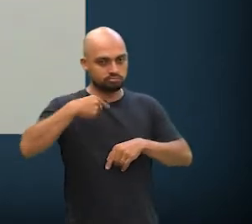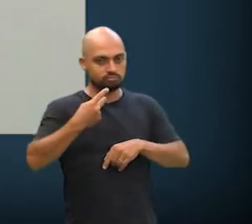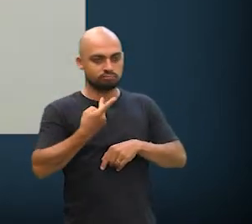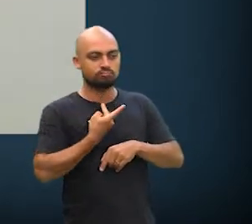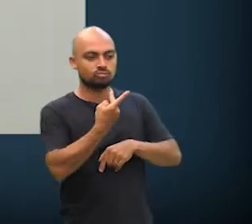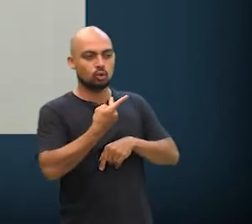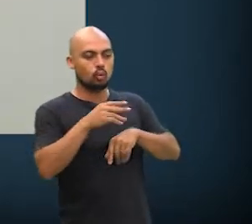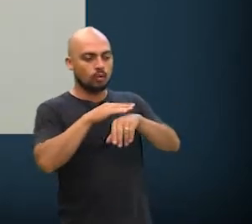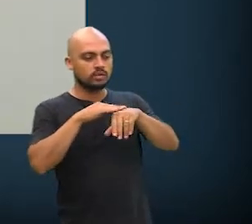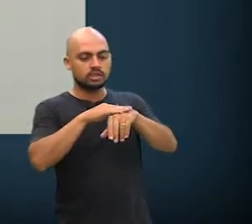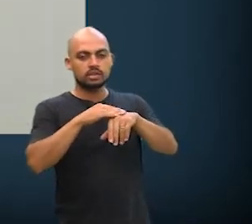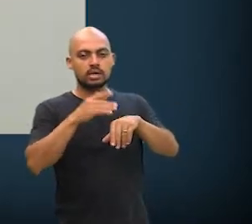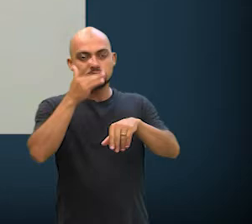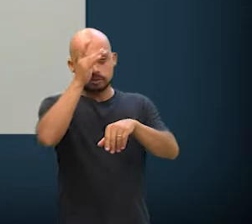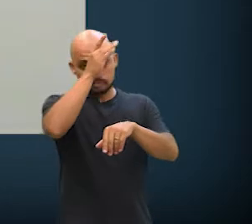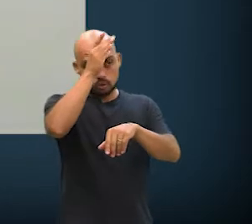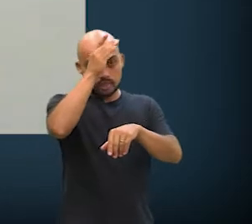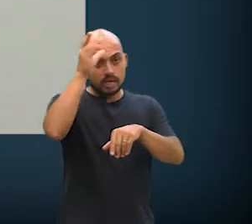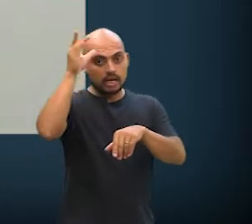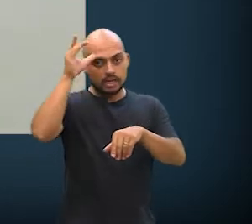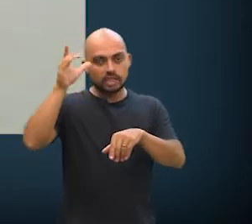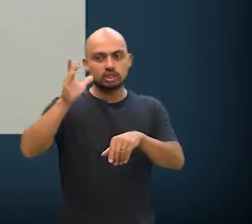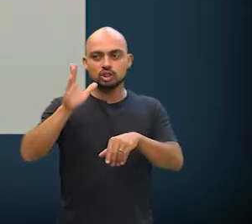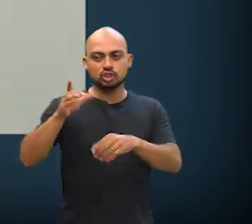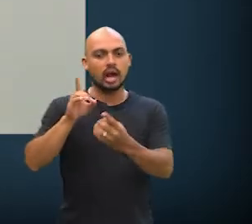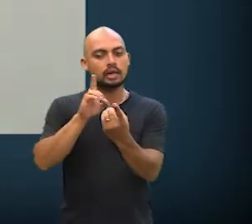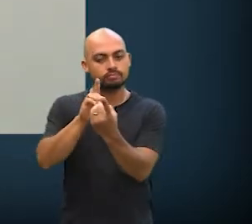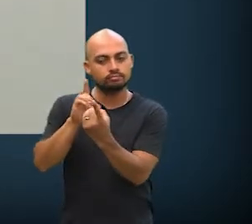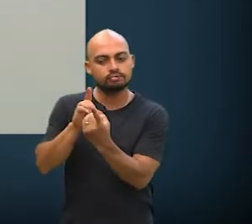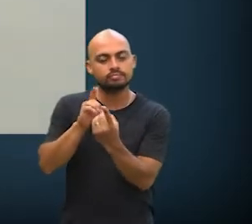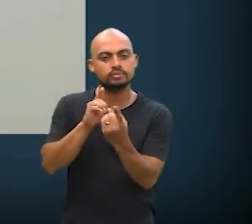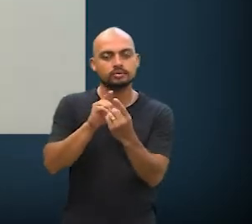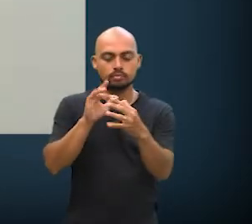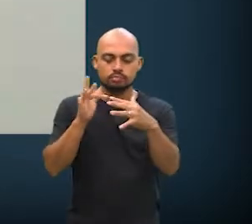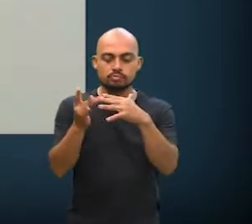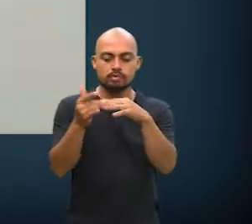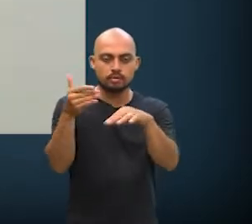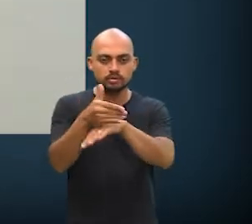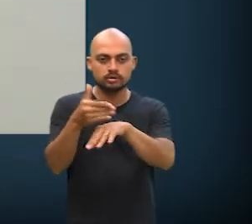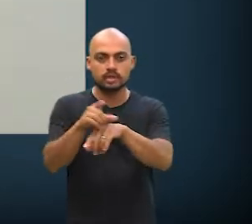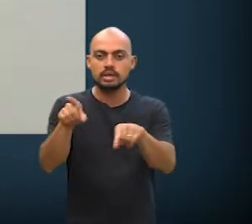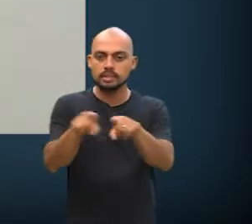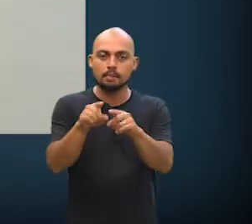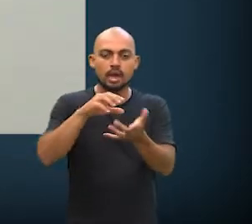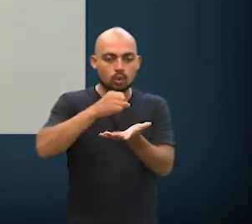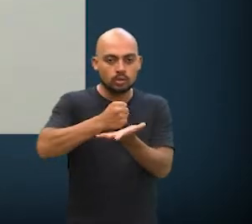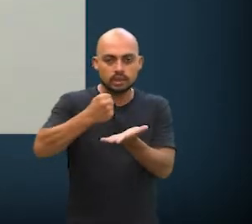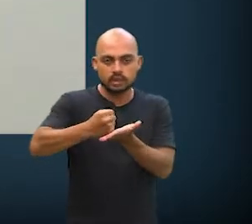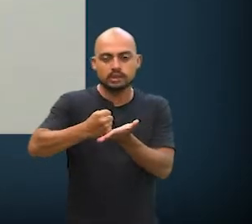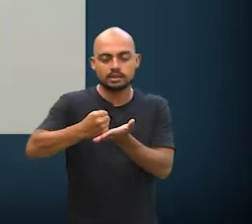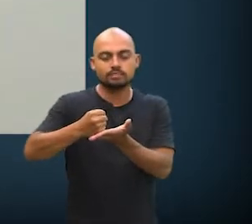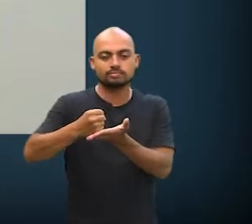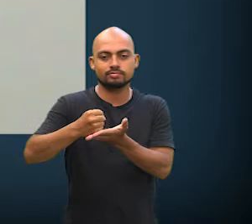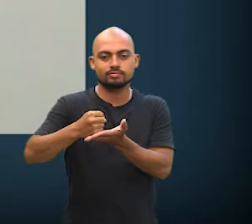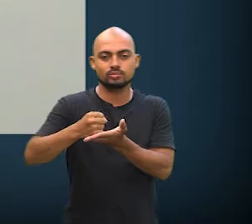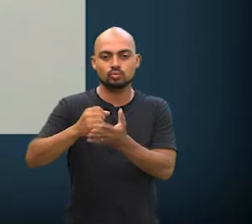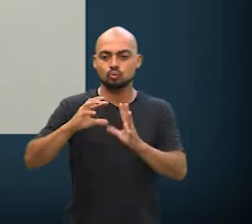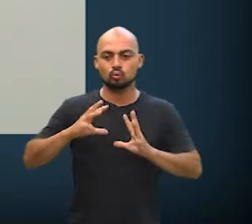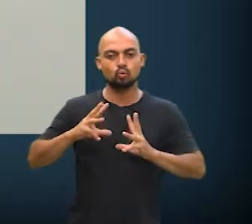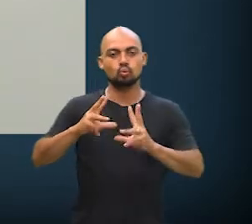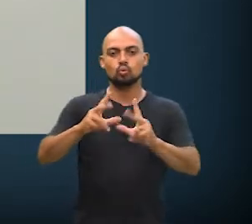tem clientes embarcadores realizando consultas pela plataforma e tem contratações de frete sendo realizadas pela plataforma. Isso tudo de